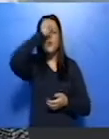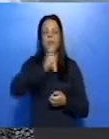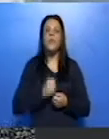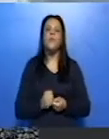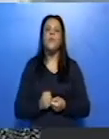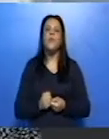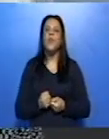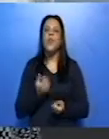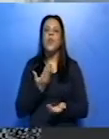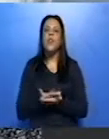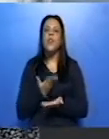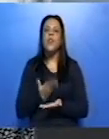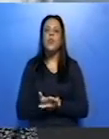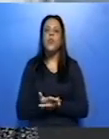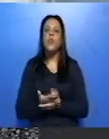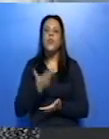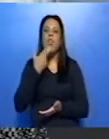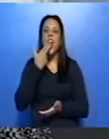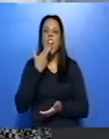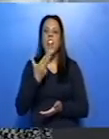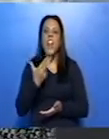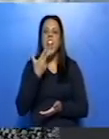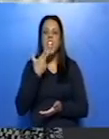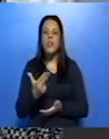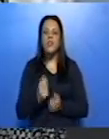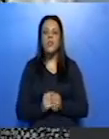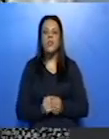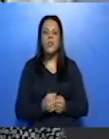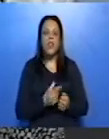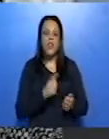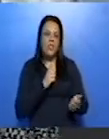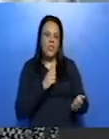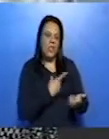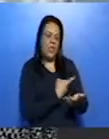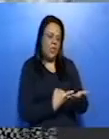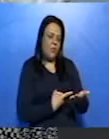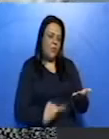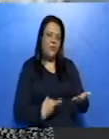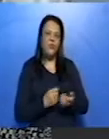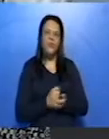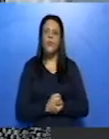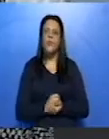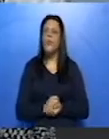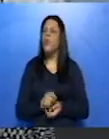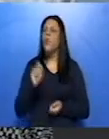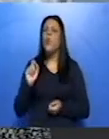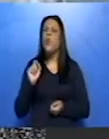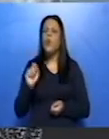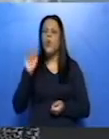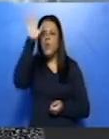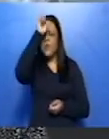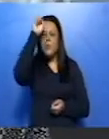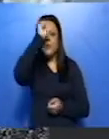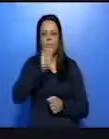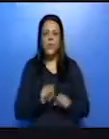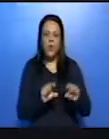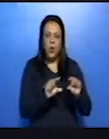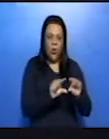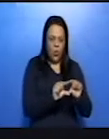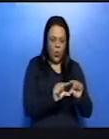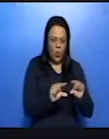que está no material didático de vocês. O que que nós vamos ver de estudo da língua? Orações